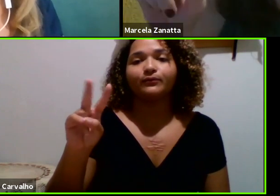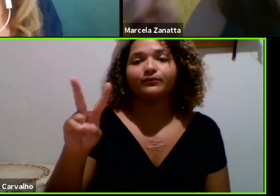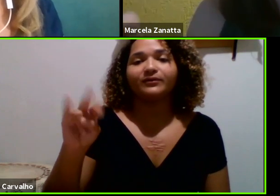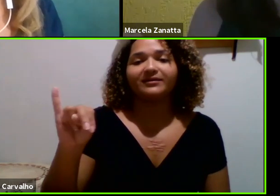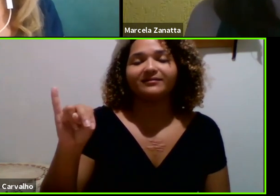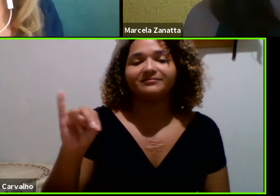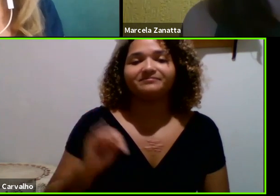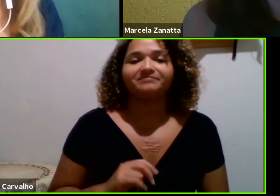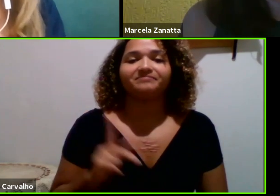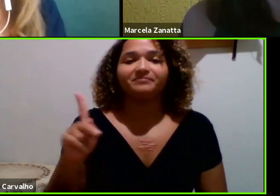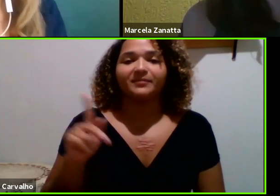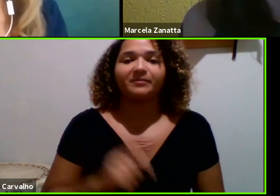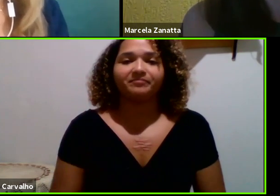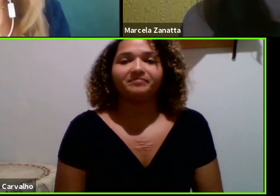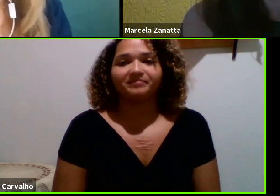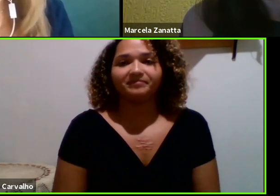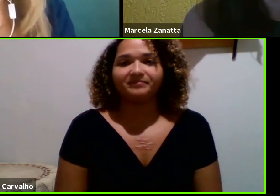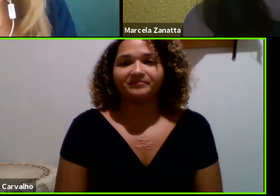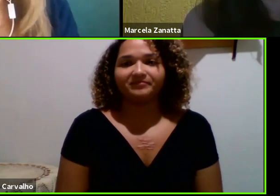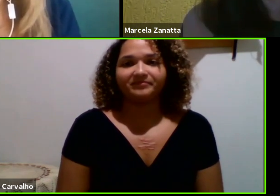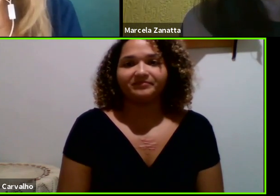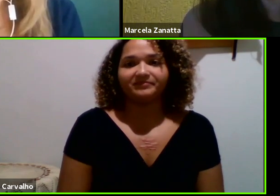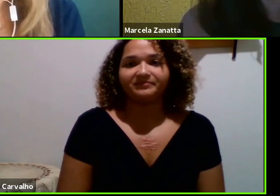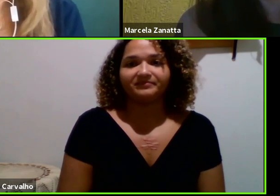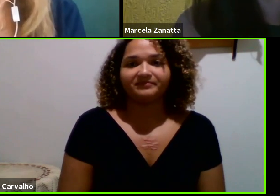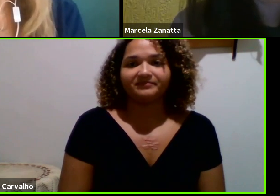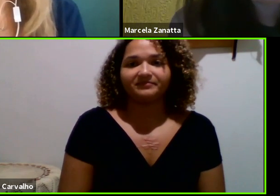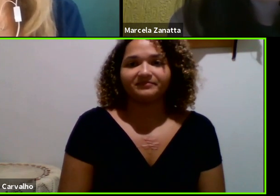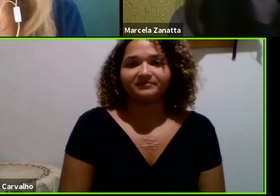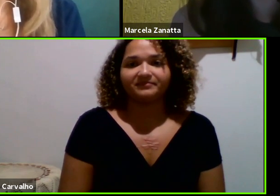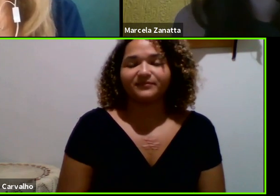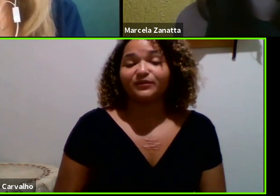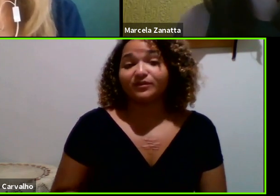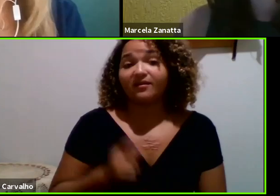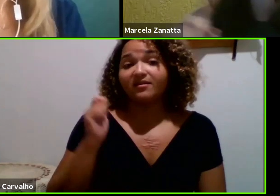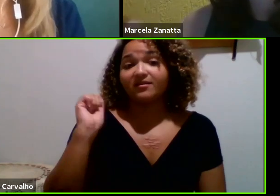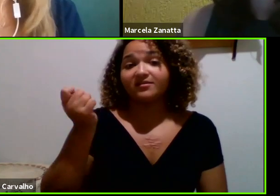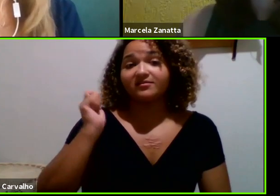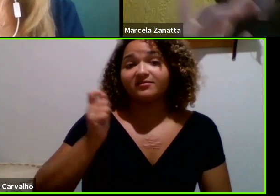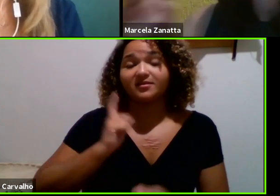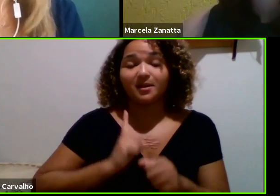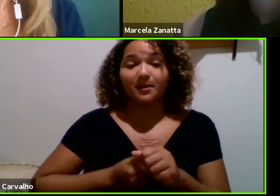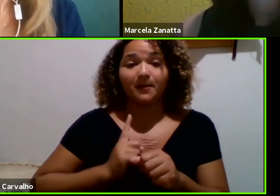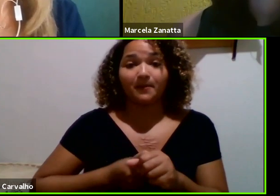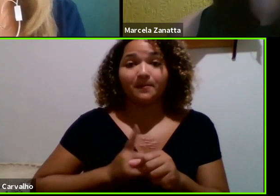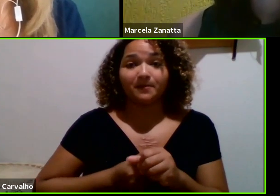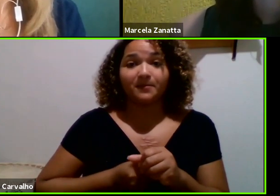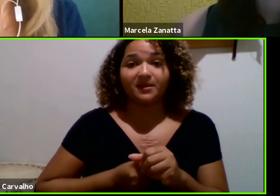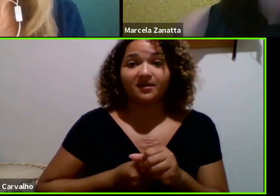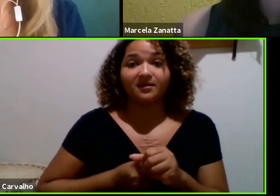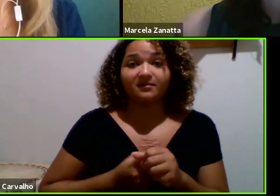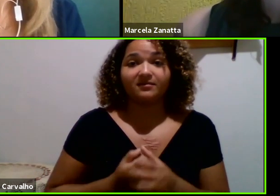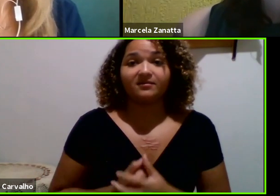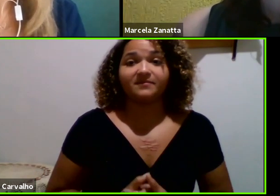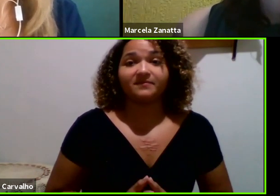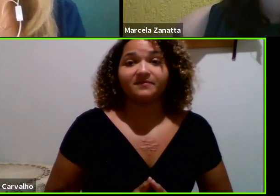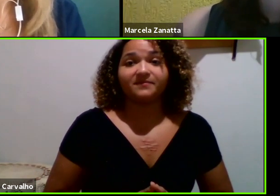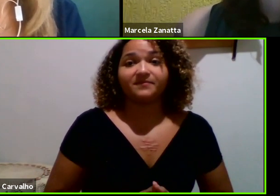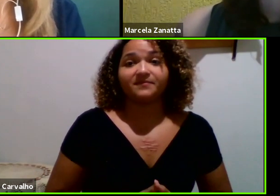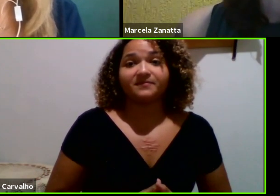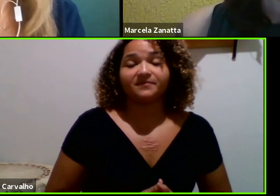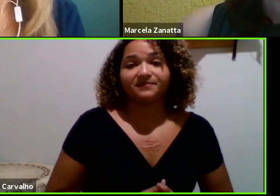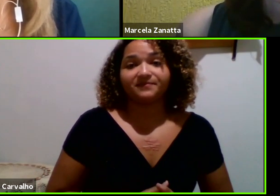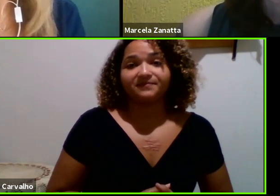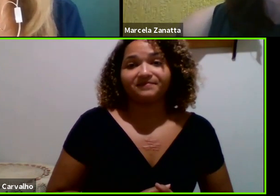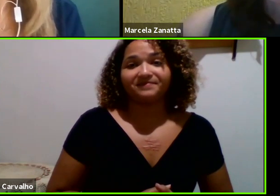ia deixar o arroba aí para vocês. A gente está aqui na região de Campinas, atendemos um raio de 100 quilômetros aqui de Campinas, e